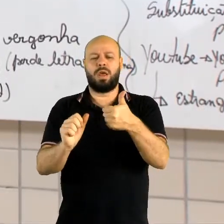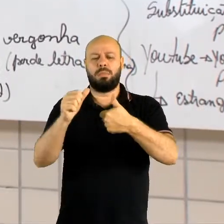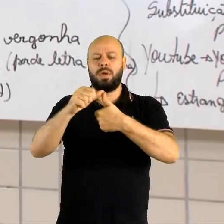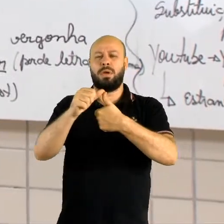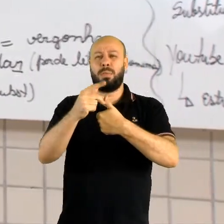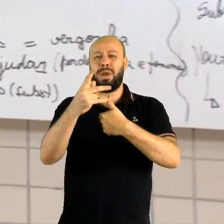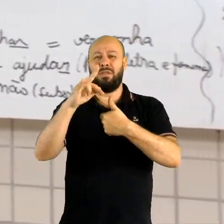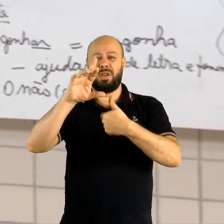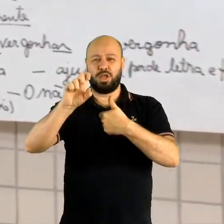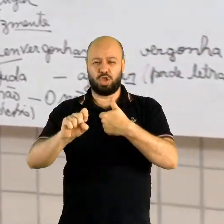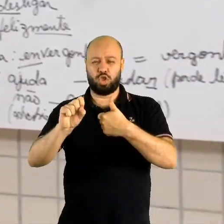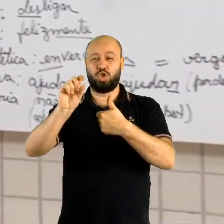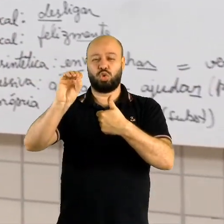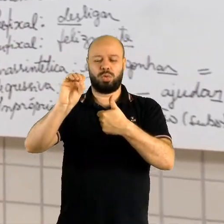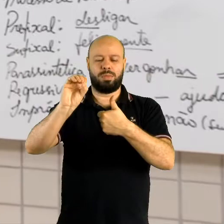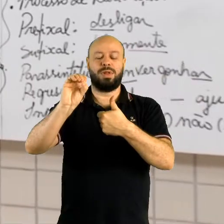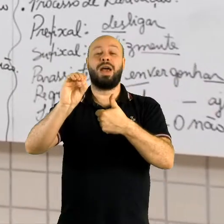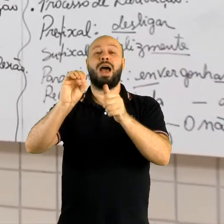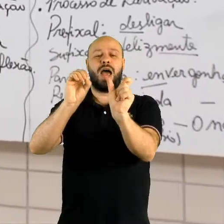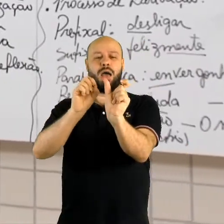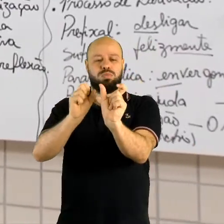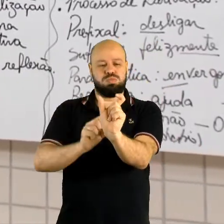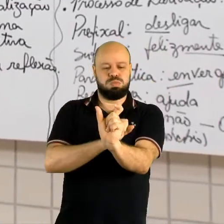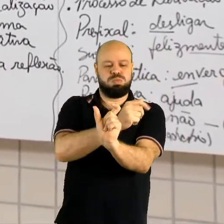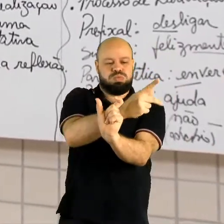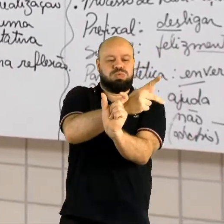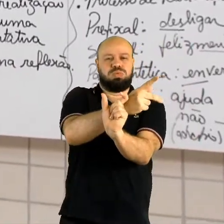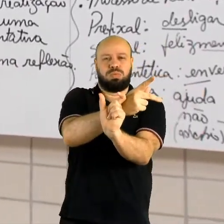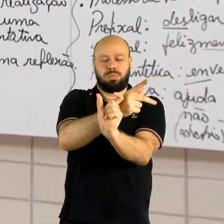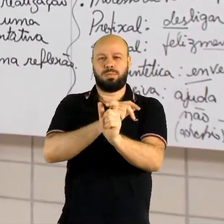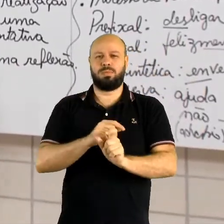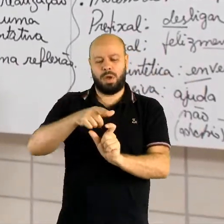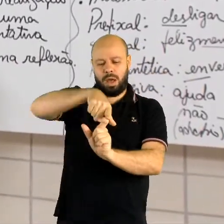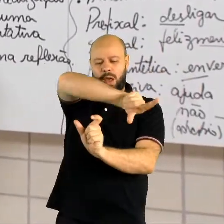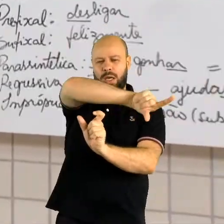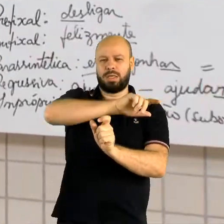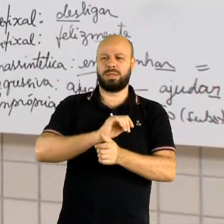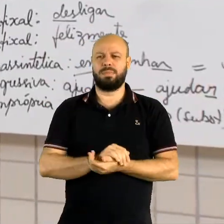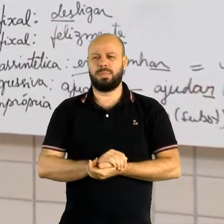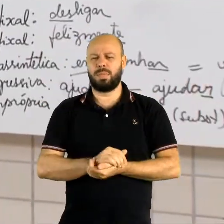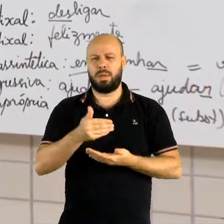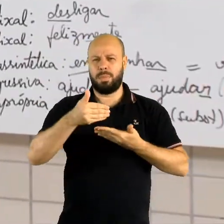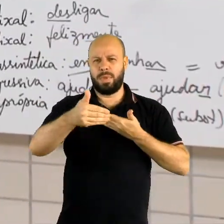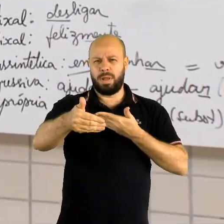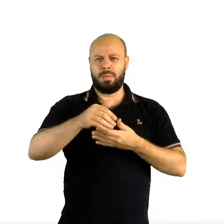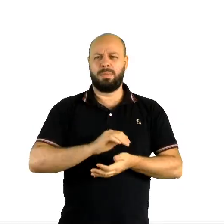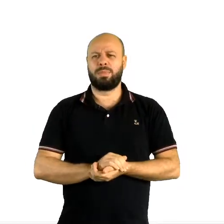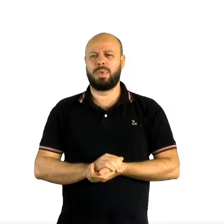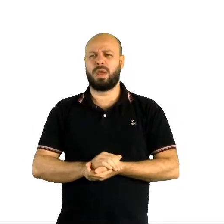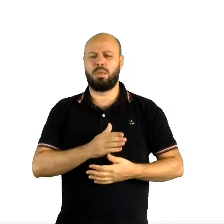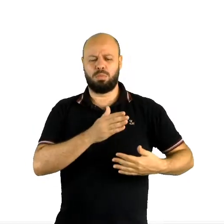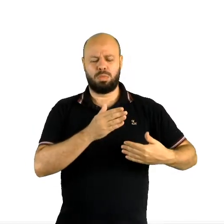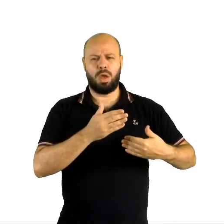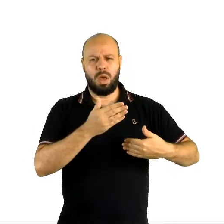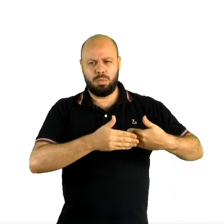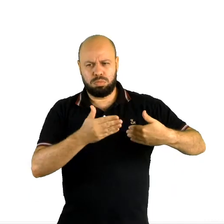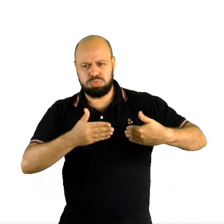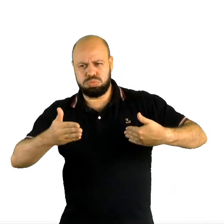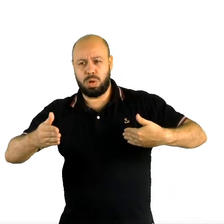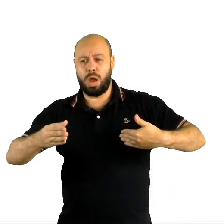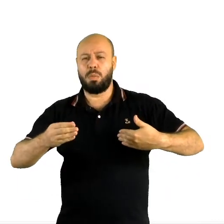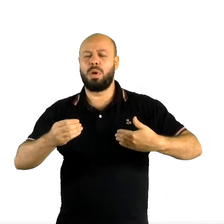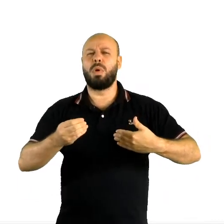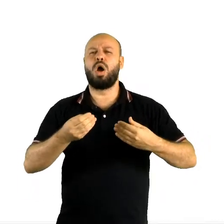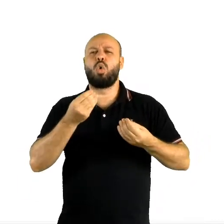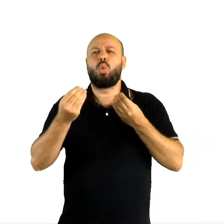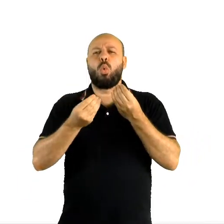antes. Compreendido? Seguindo, então. Processos de composição. O que